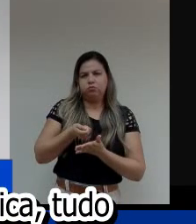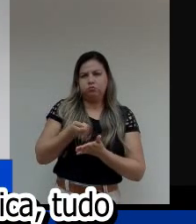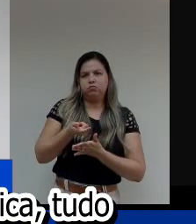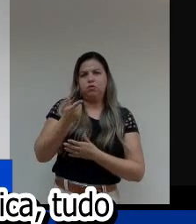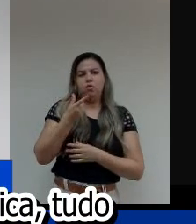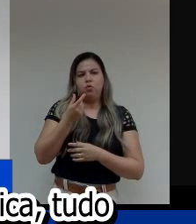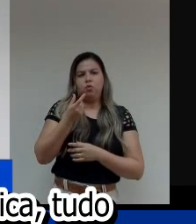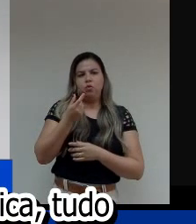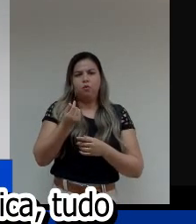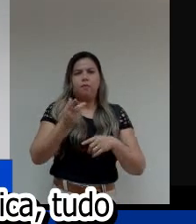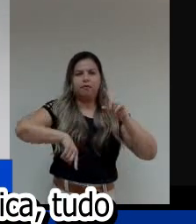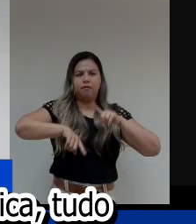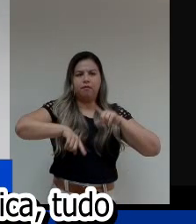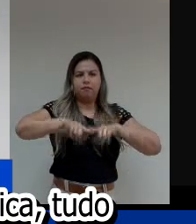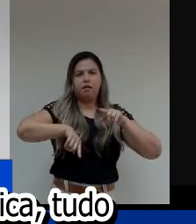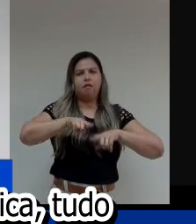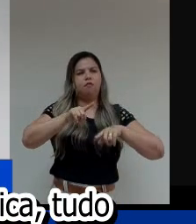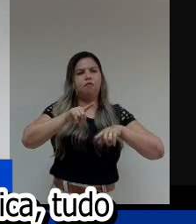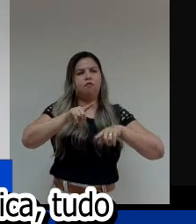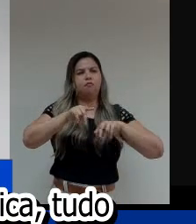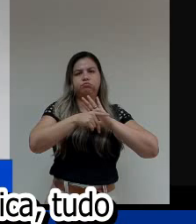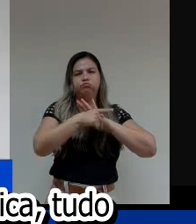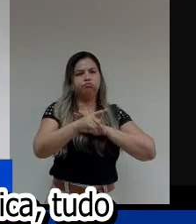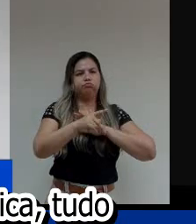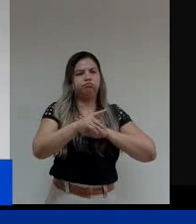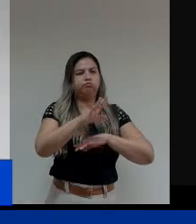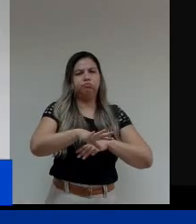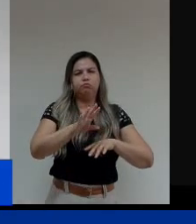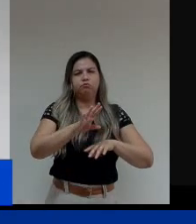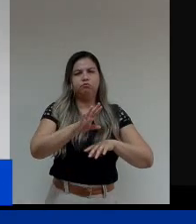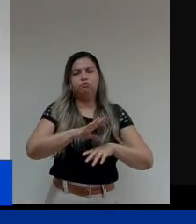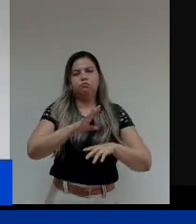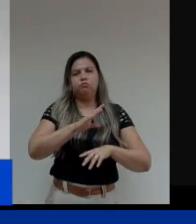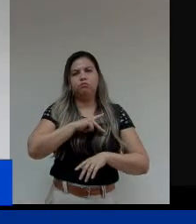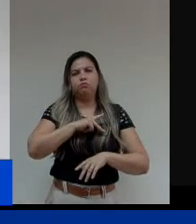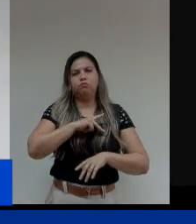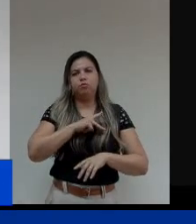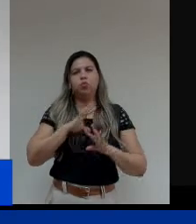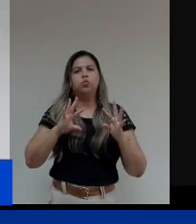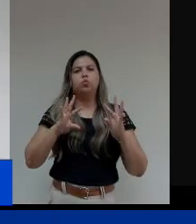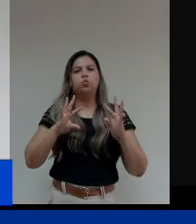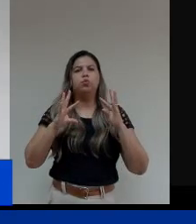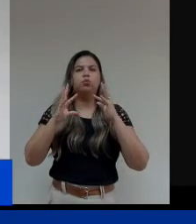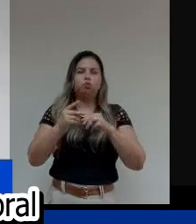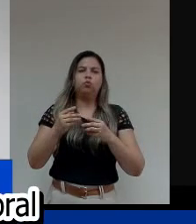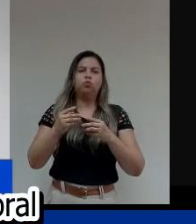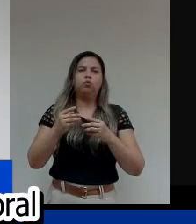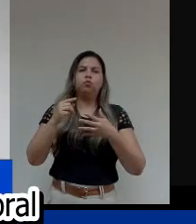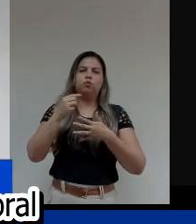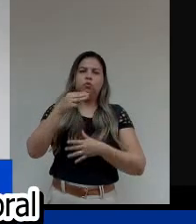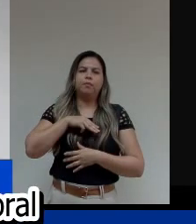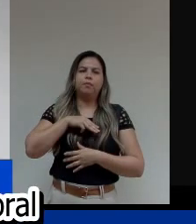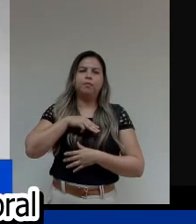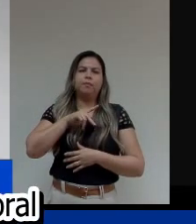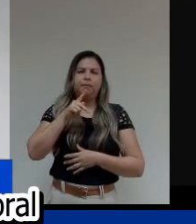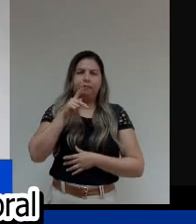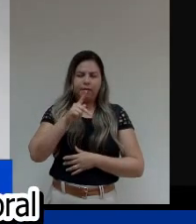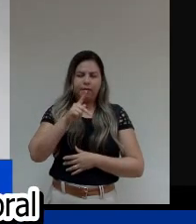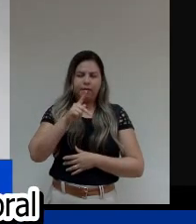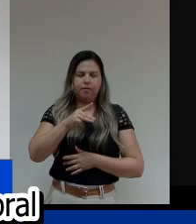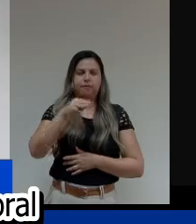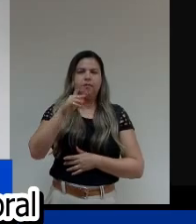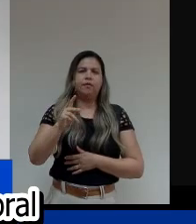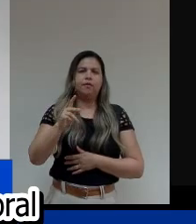meios pertencentes à administração pública, tudo corretamente pontuado pelo MPE. O TSE tem entendido